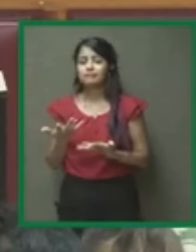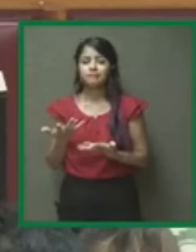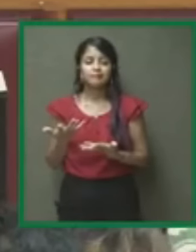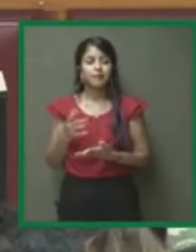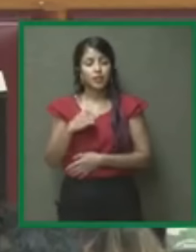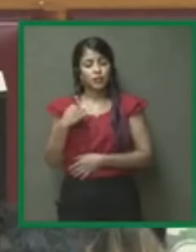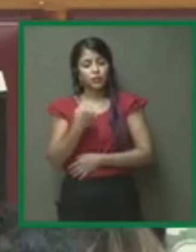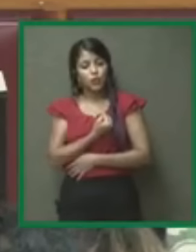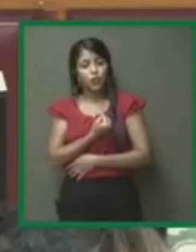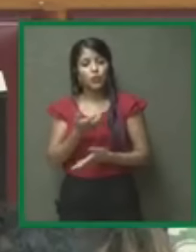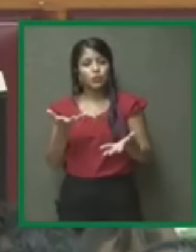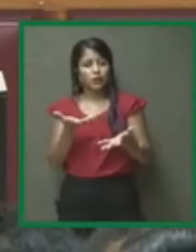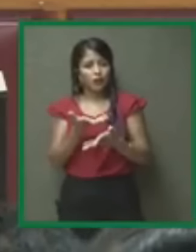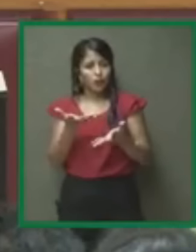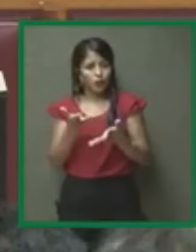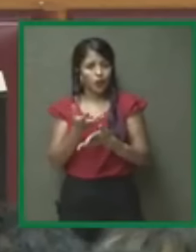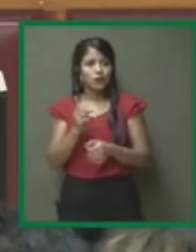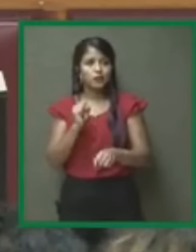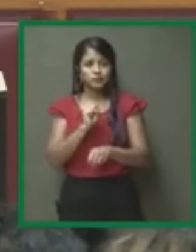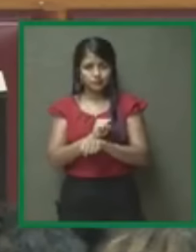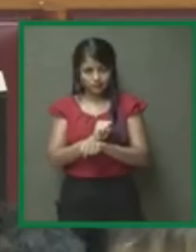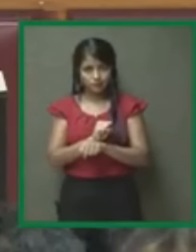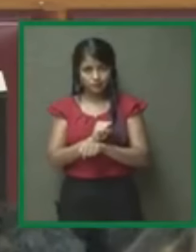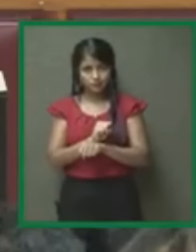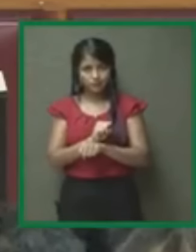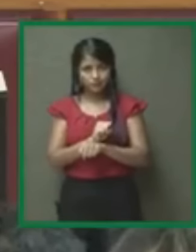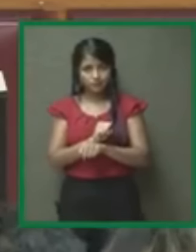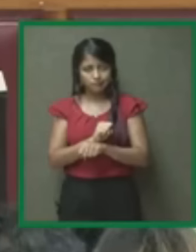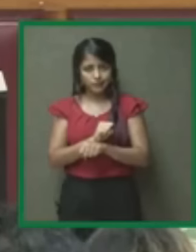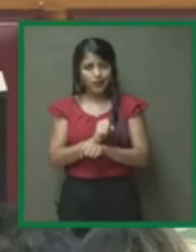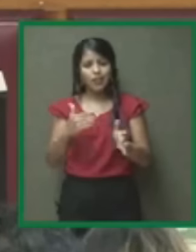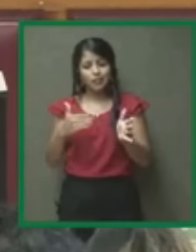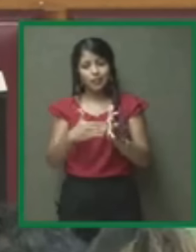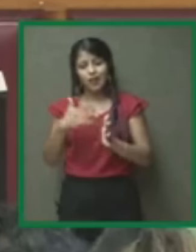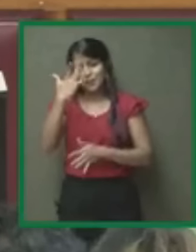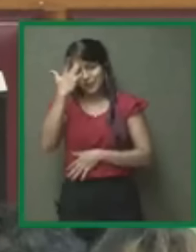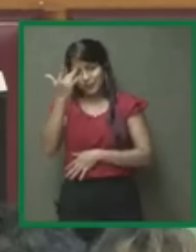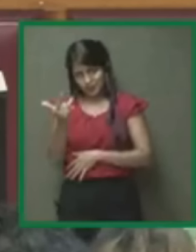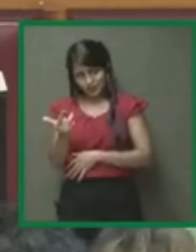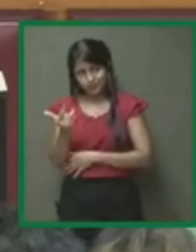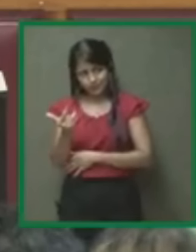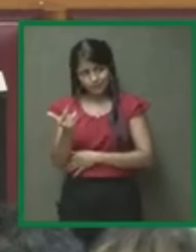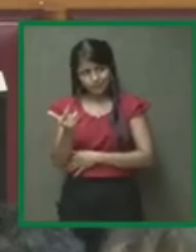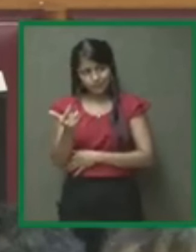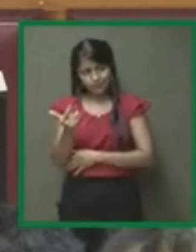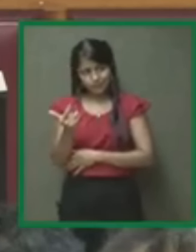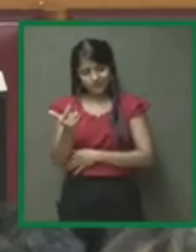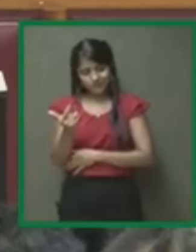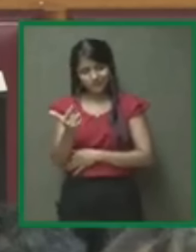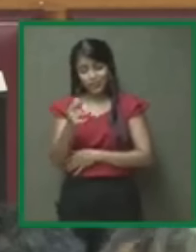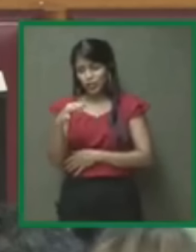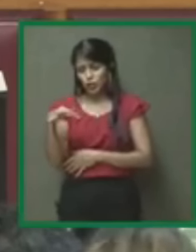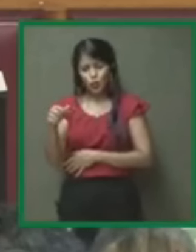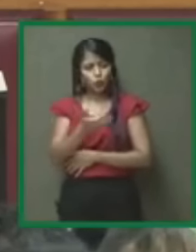Então, nós vamos fazer um recesso prolongado até amanhã para que